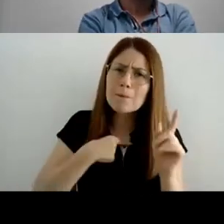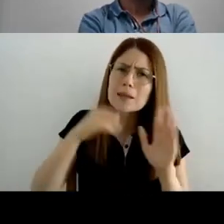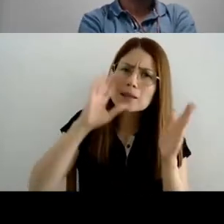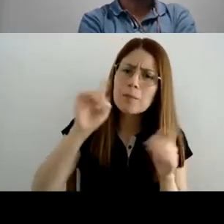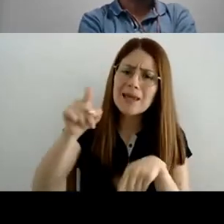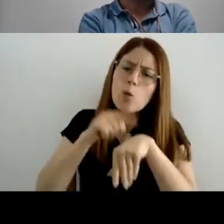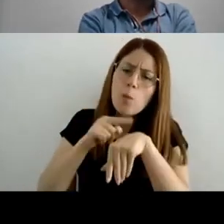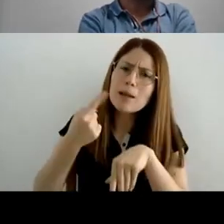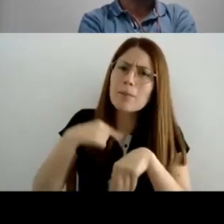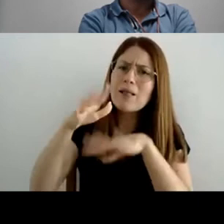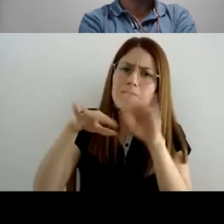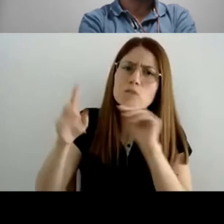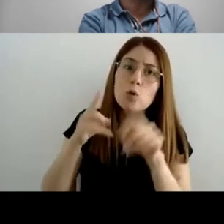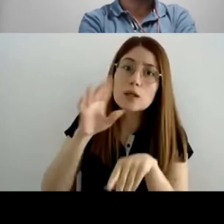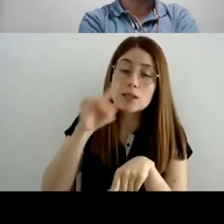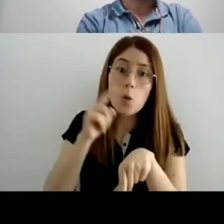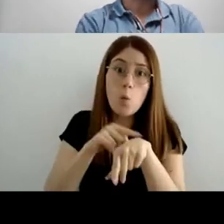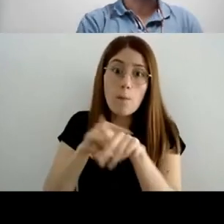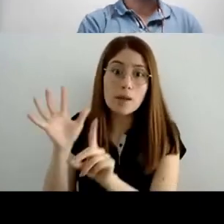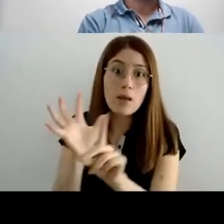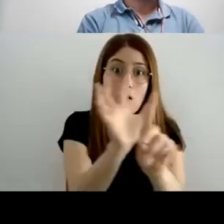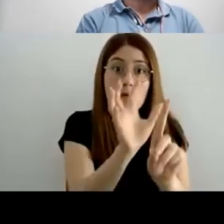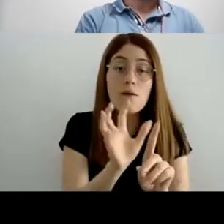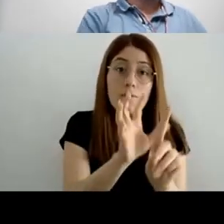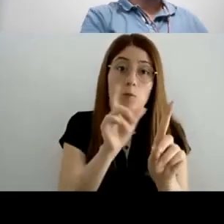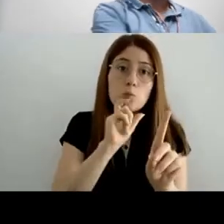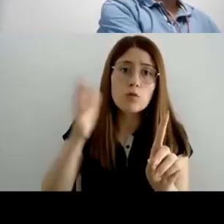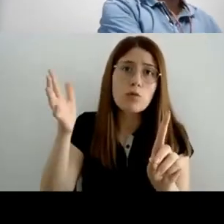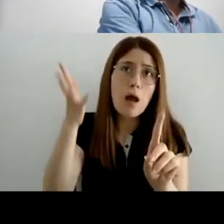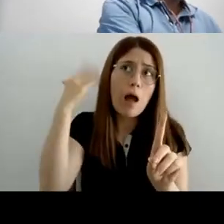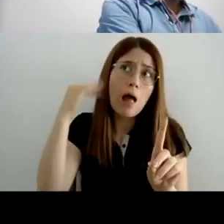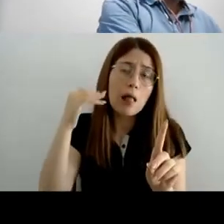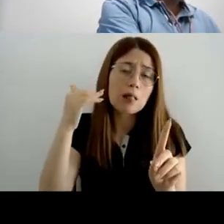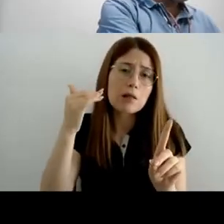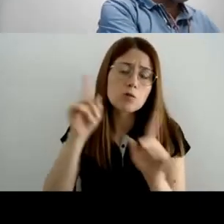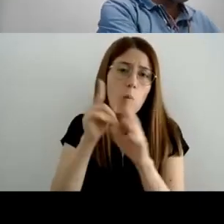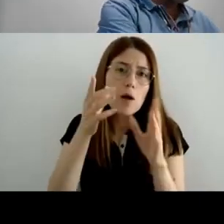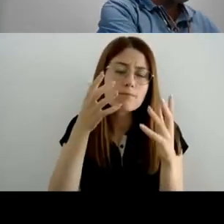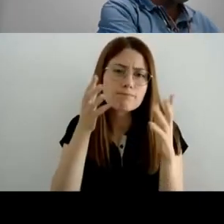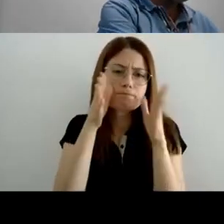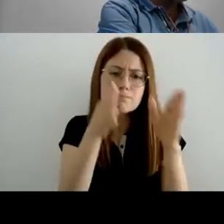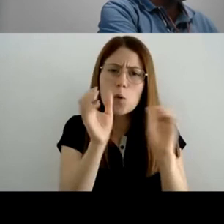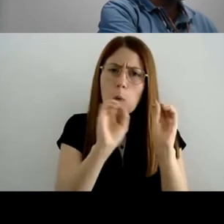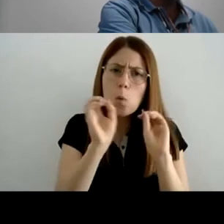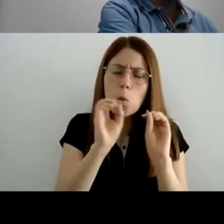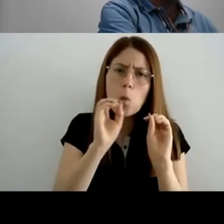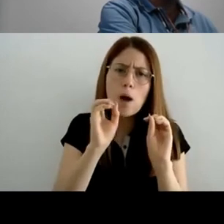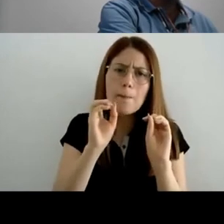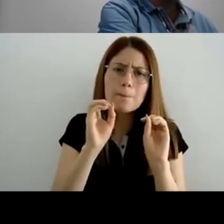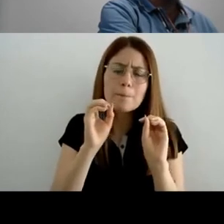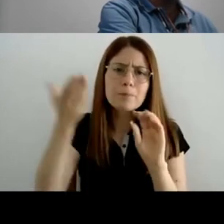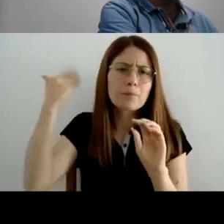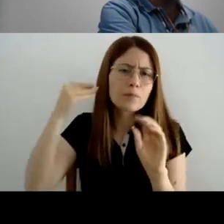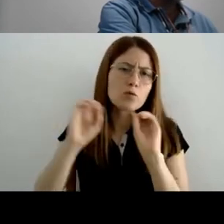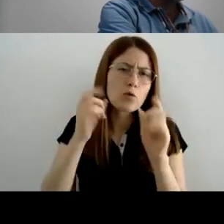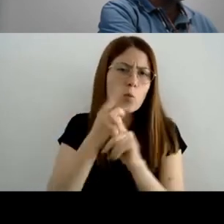naquele momento, porque se aquele momento defensivo, onde se calhar há uns anos atrás não havia tanto um enfoque tão grande, por isso é que nós dizíamos que os italianos eram tão fortes, porque eram